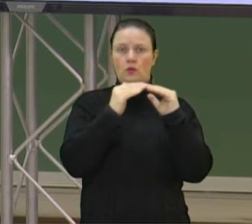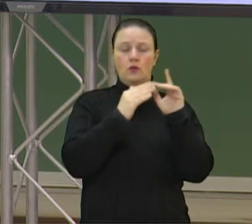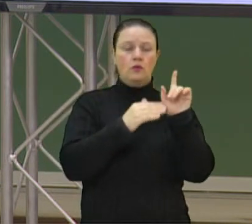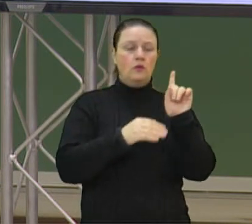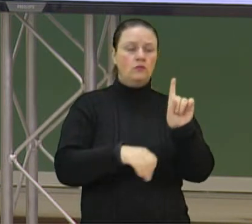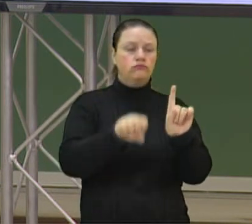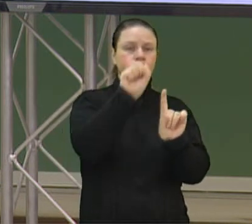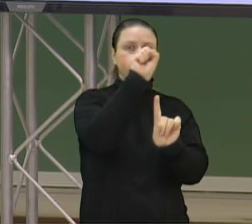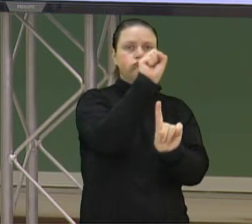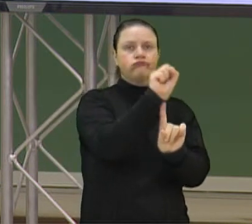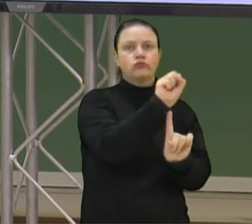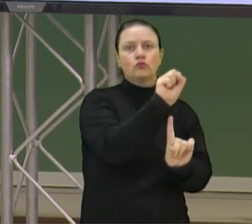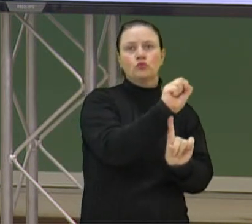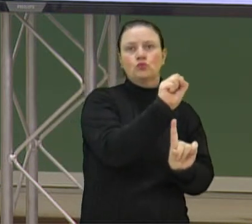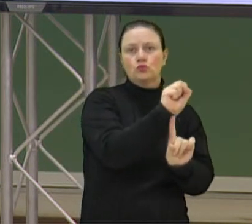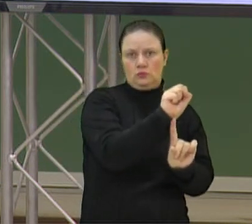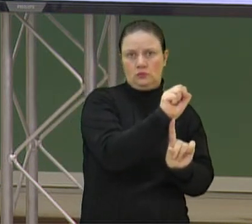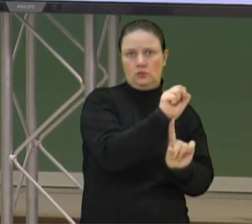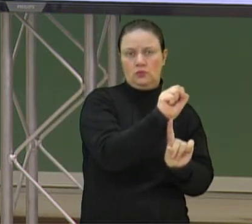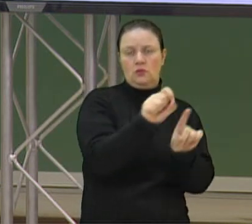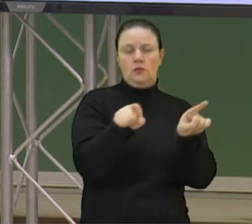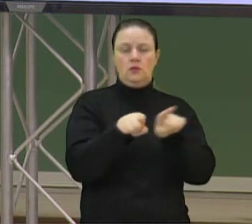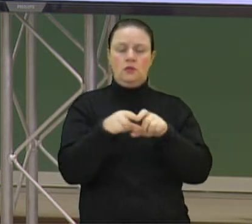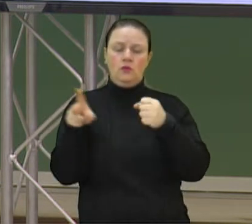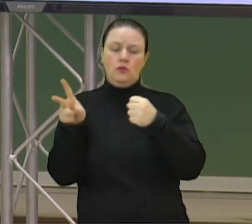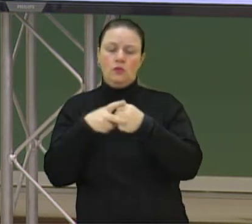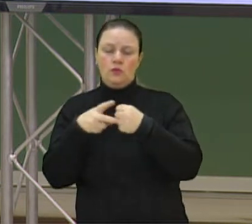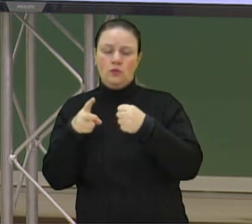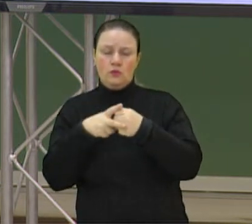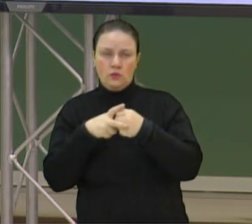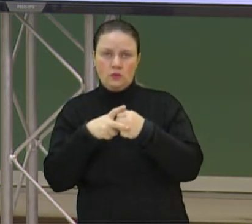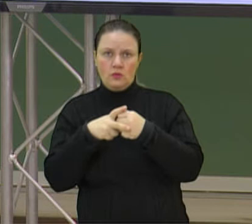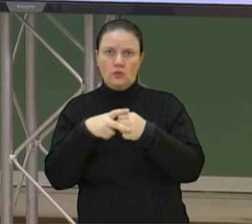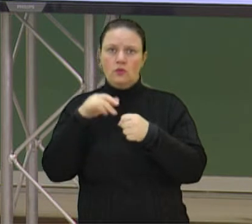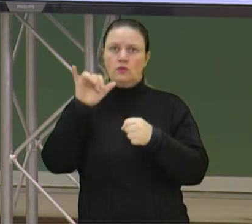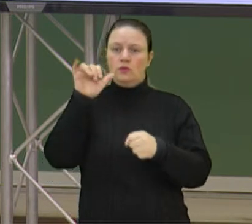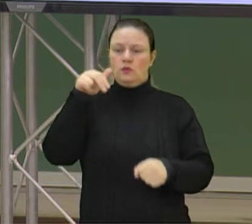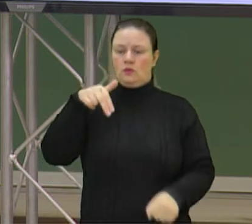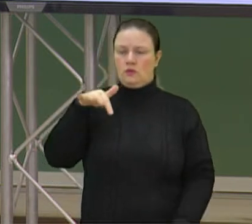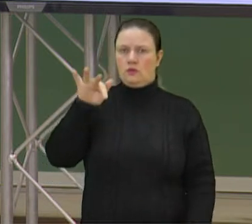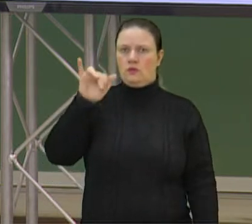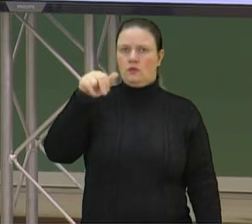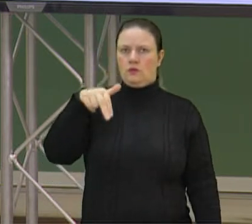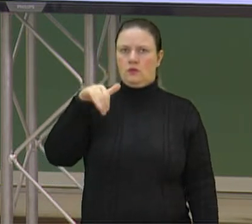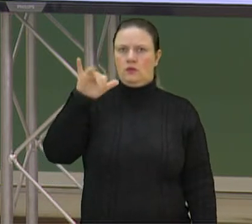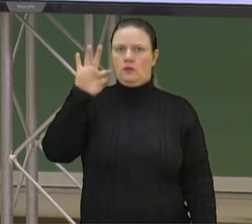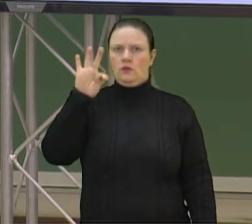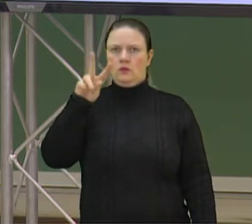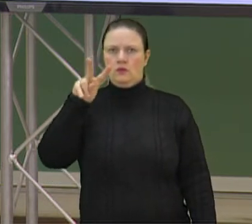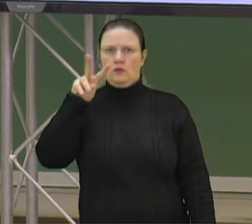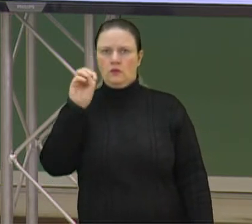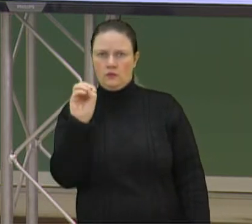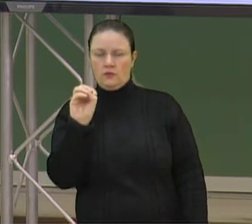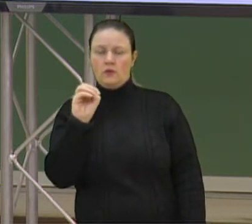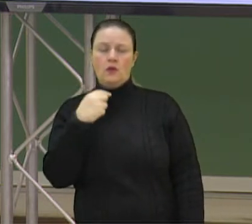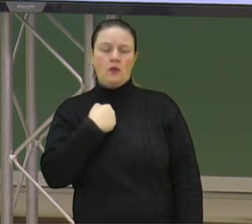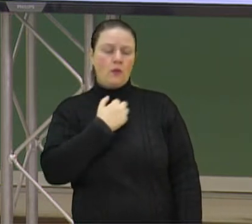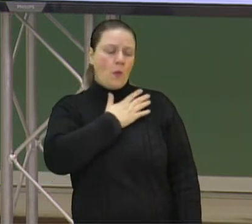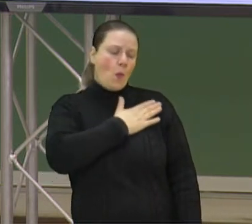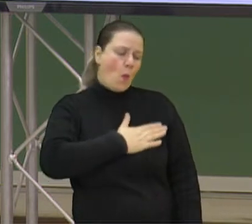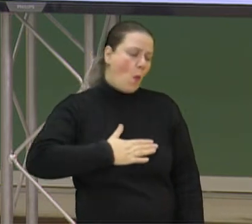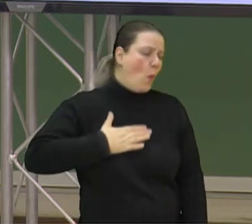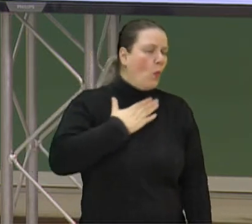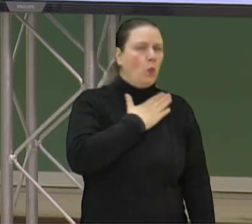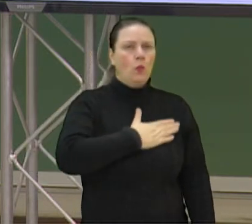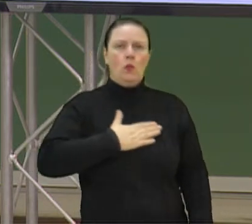no singular, ou com o verbo quando está no infinitivo. Então, aqui, me encanta la falda ronda. Então,